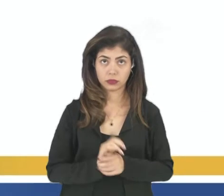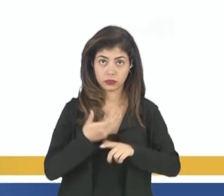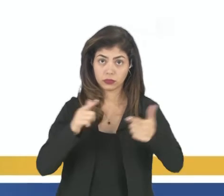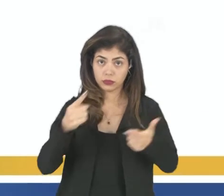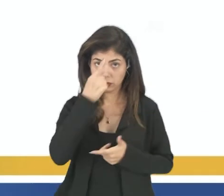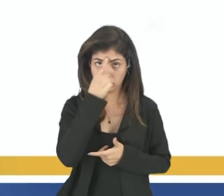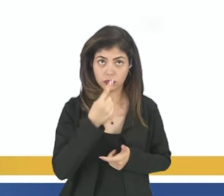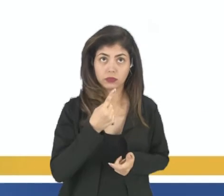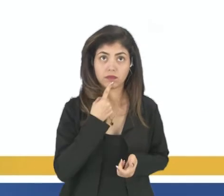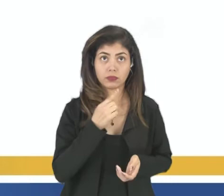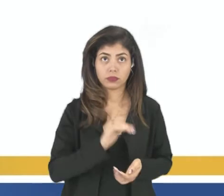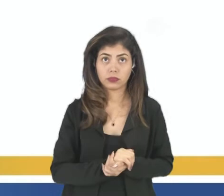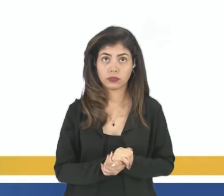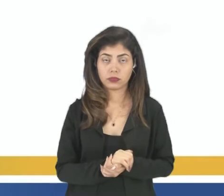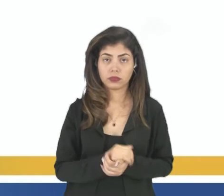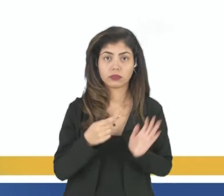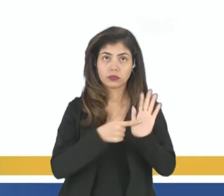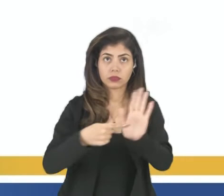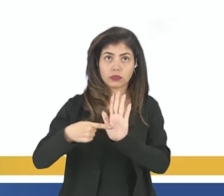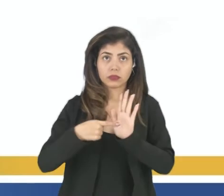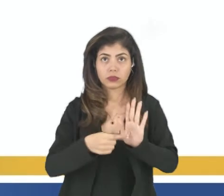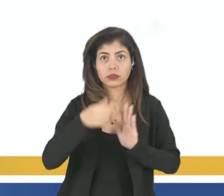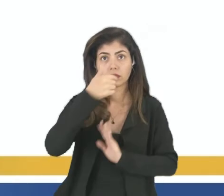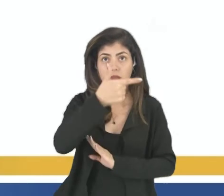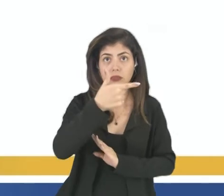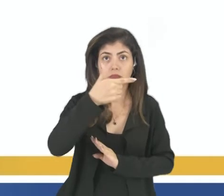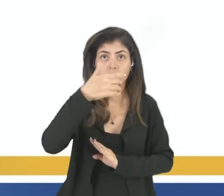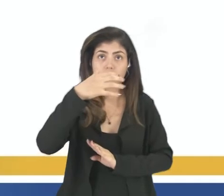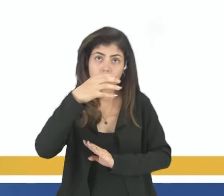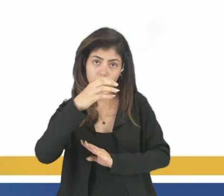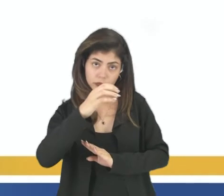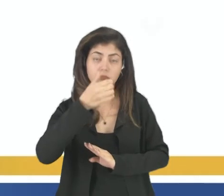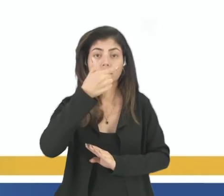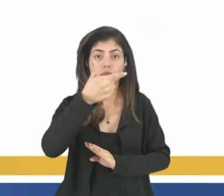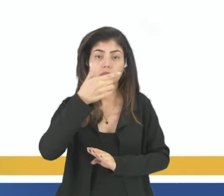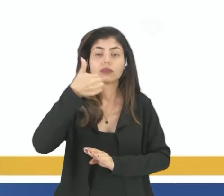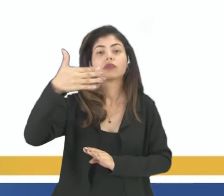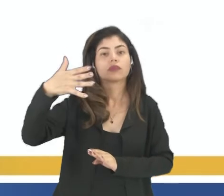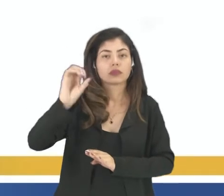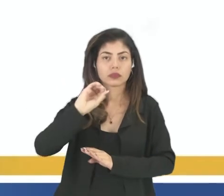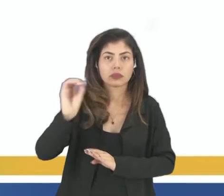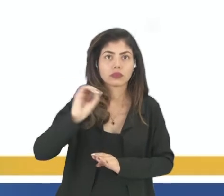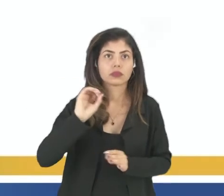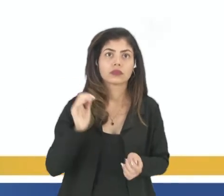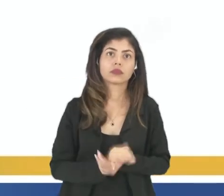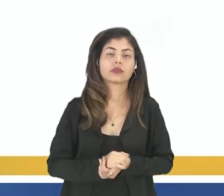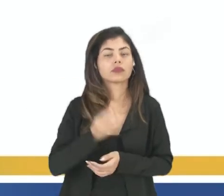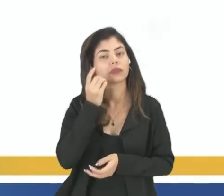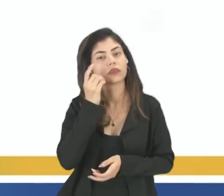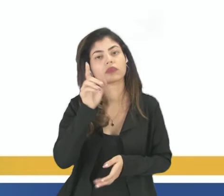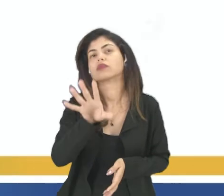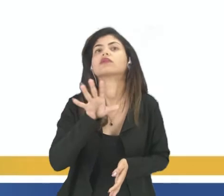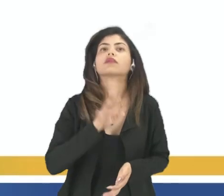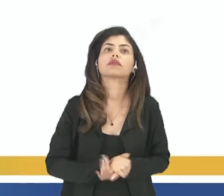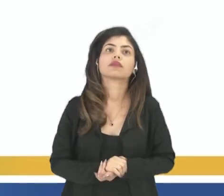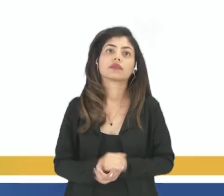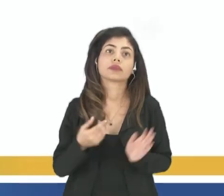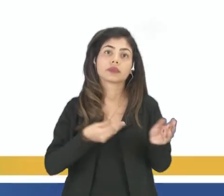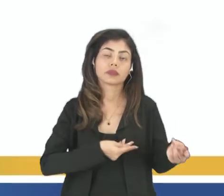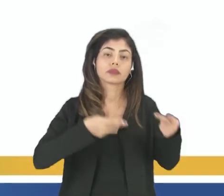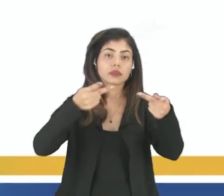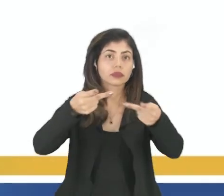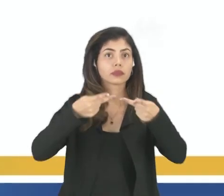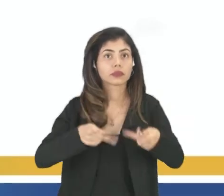grande imagem de Nossa Senhora, o que é bem representativo. Foi no dia 2 de outubro, o dia 12 de outubro é o dia dela. Eu convido você